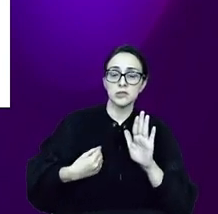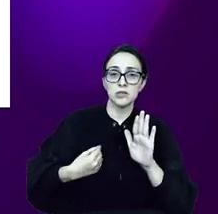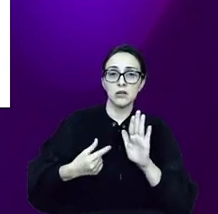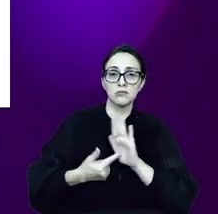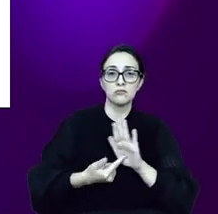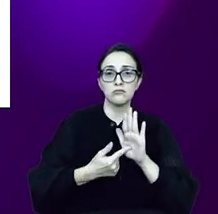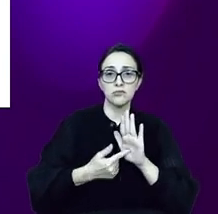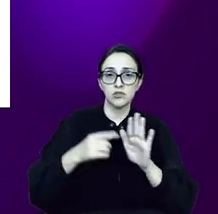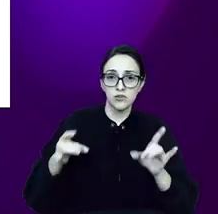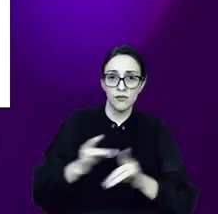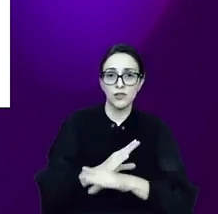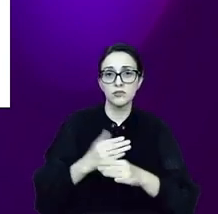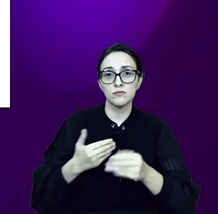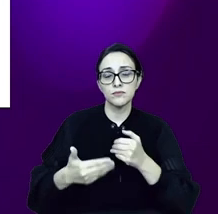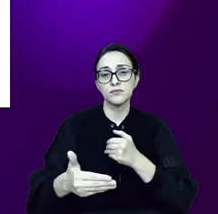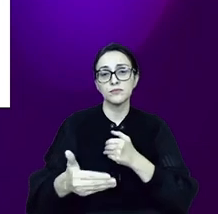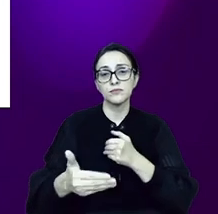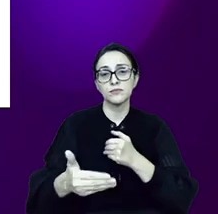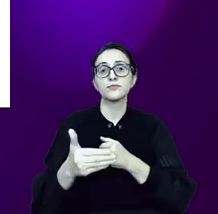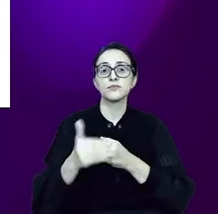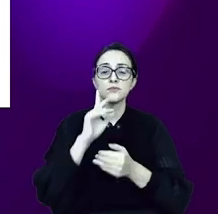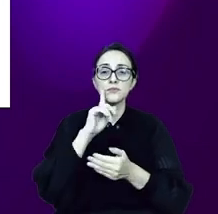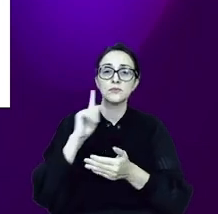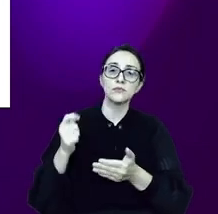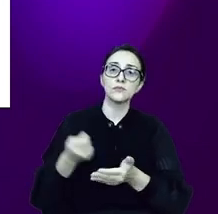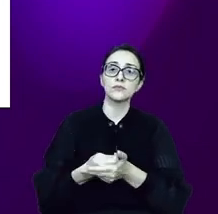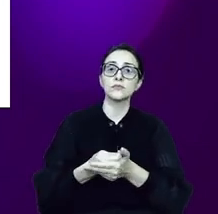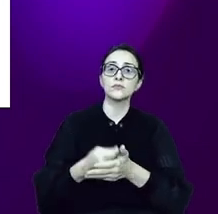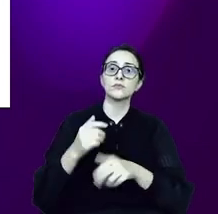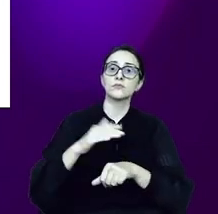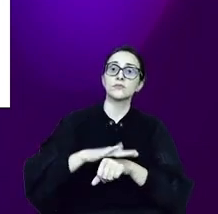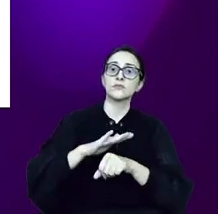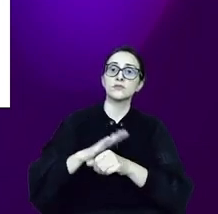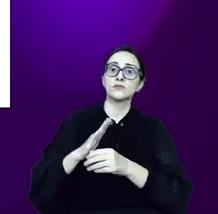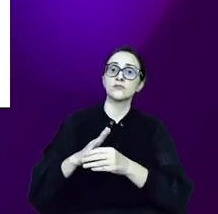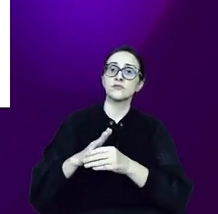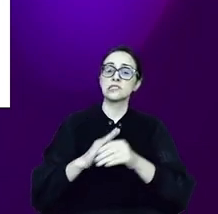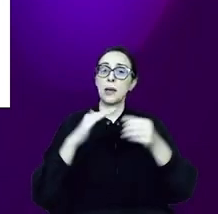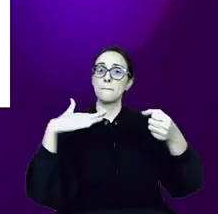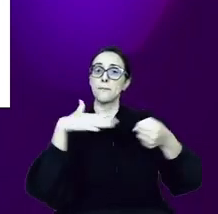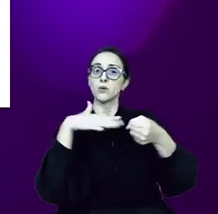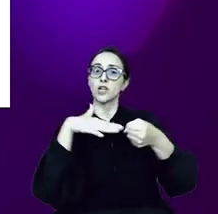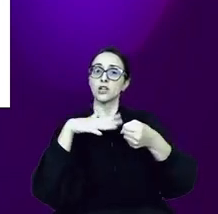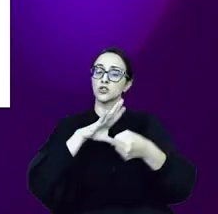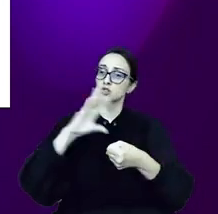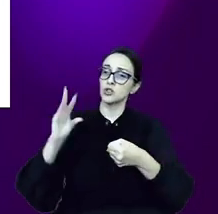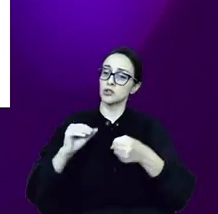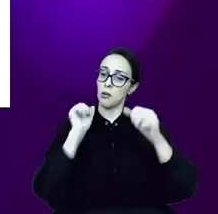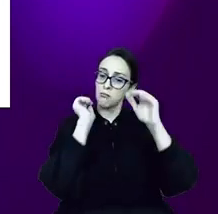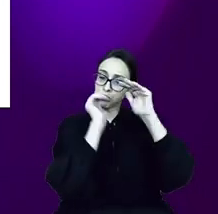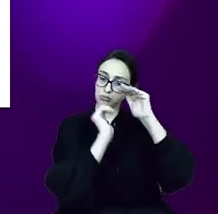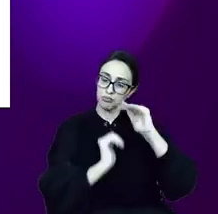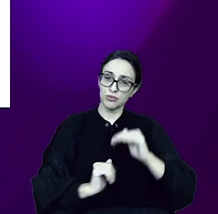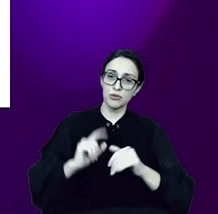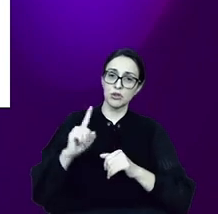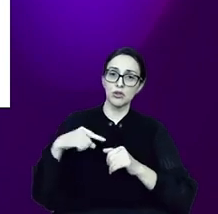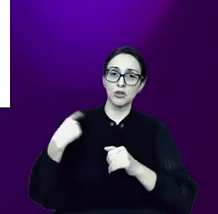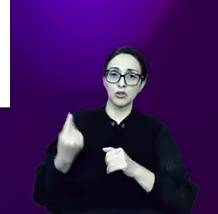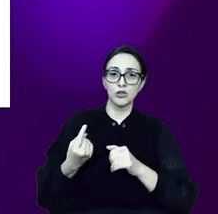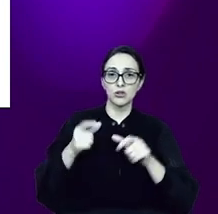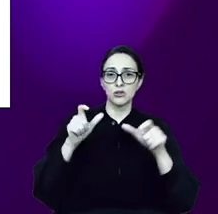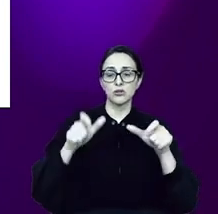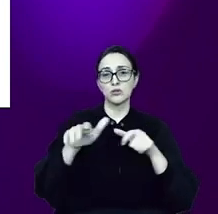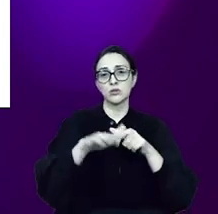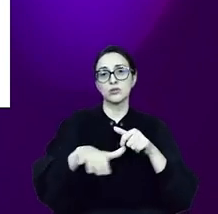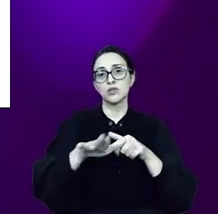de desfecho desses pacientes, a gente decidiu também fazer um banco de dados nosso, com dados particularmente do Hospital das